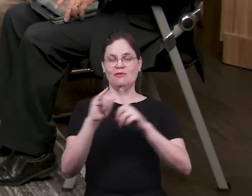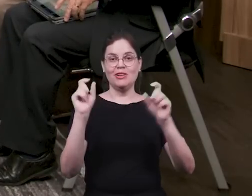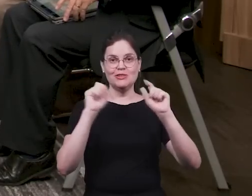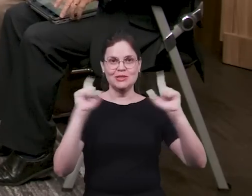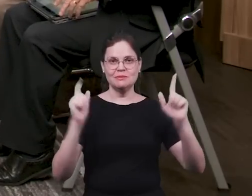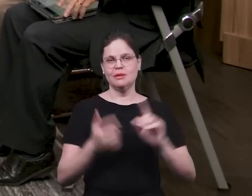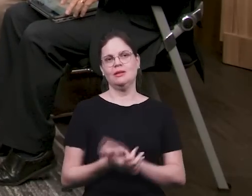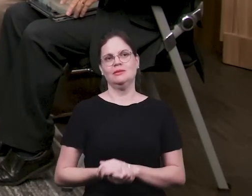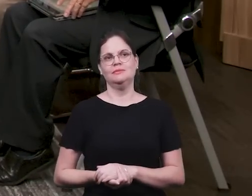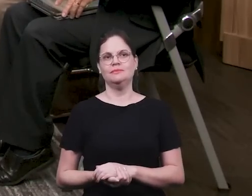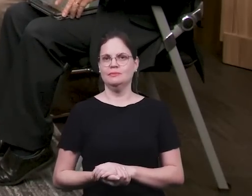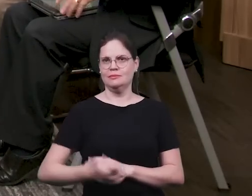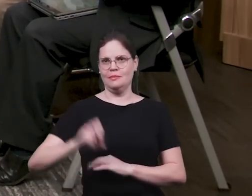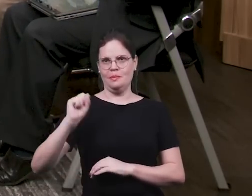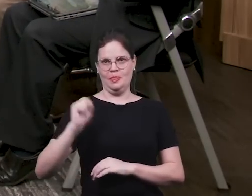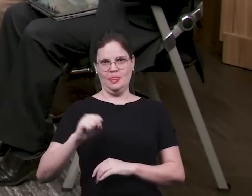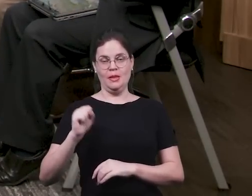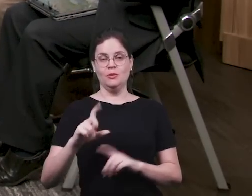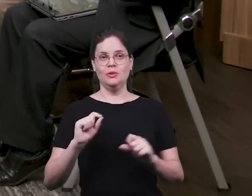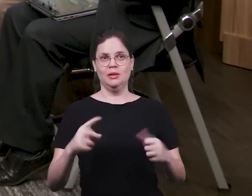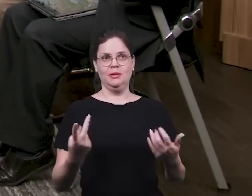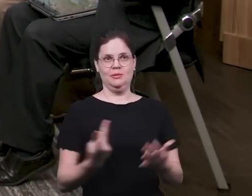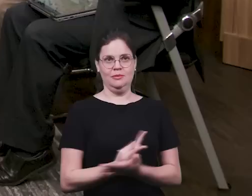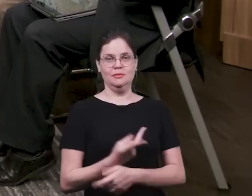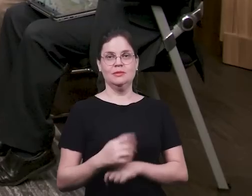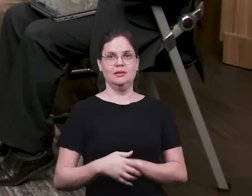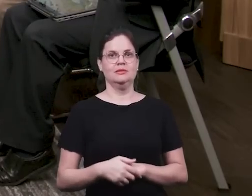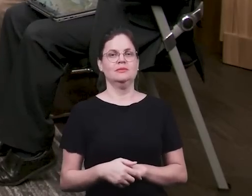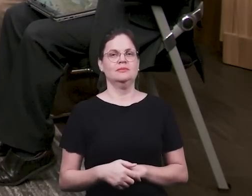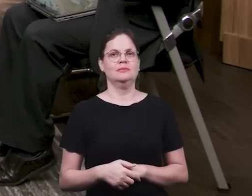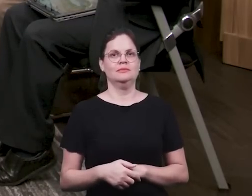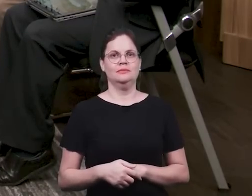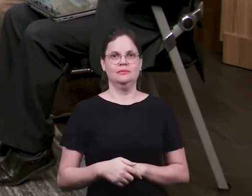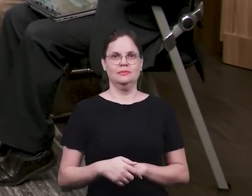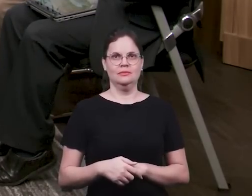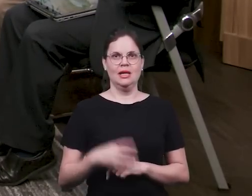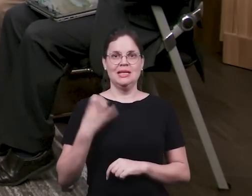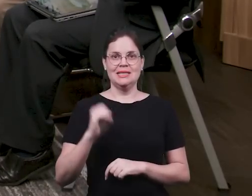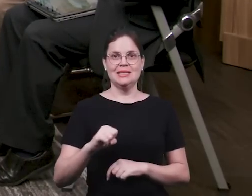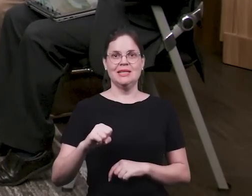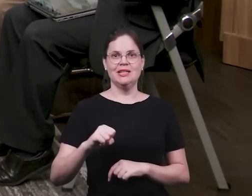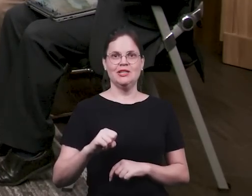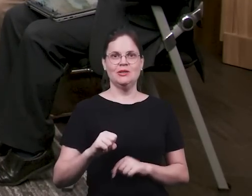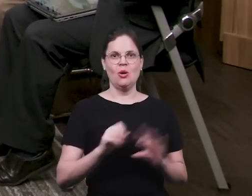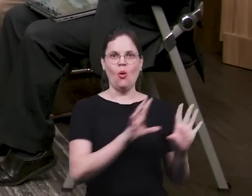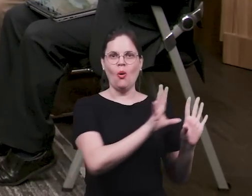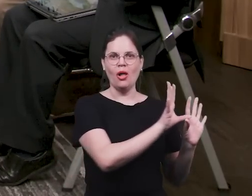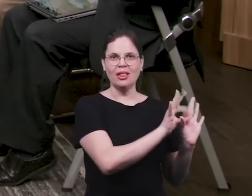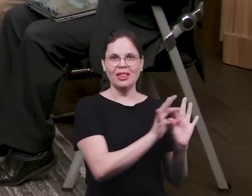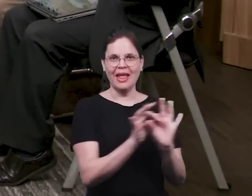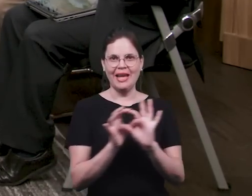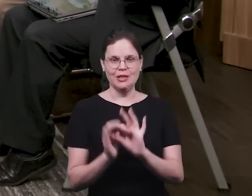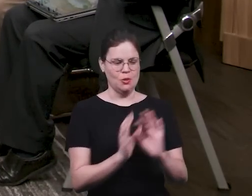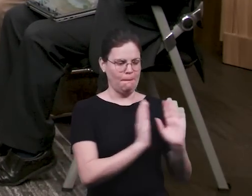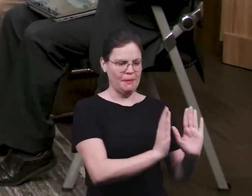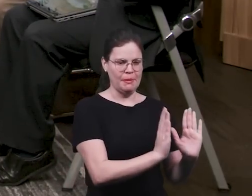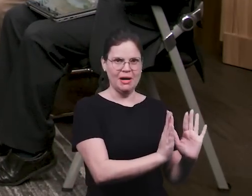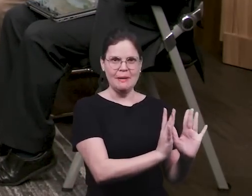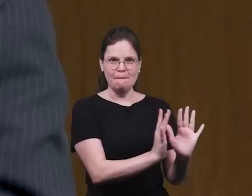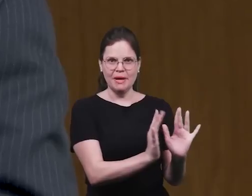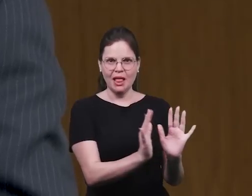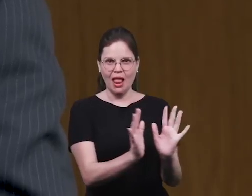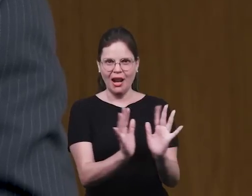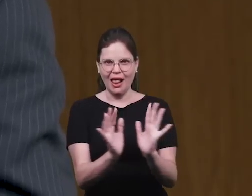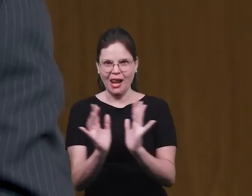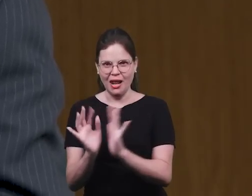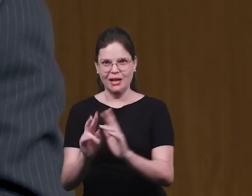isso. Na verdade, nós temos nesse panorama todo histórico e profético, principalmente profético da